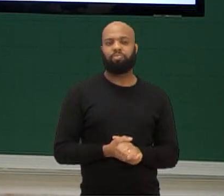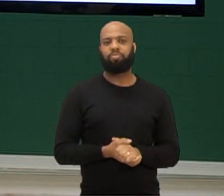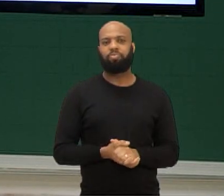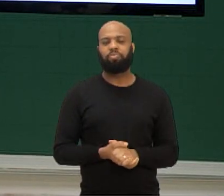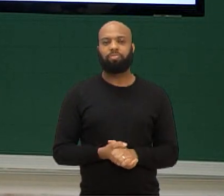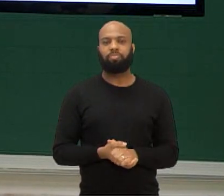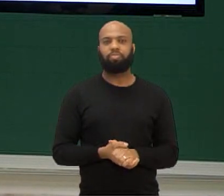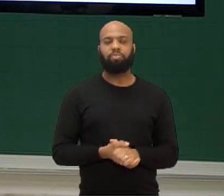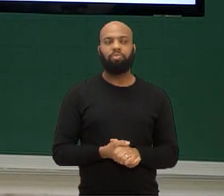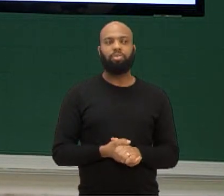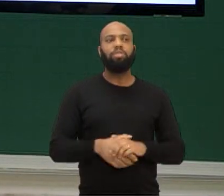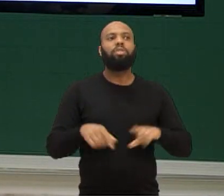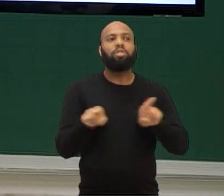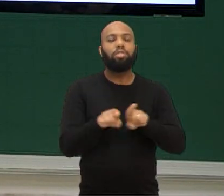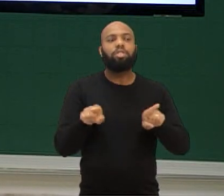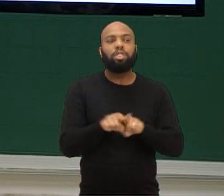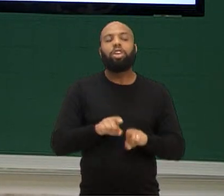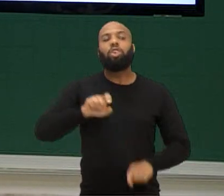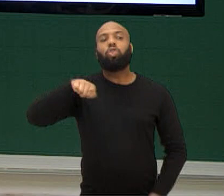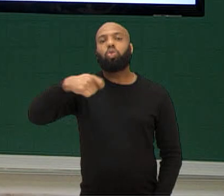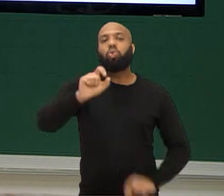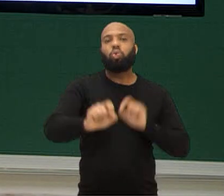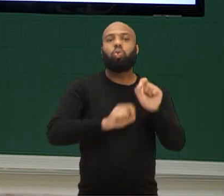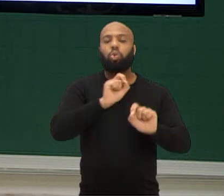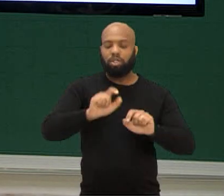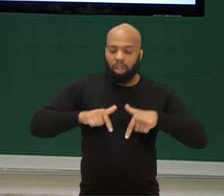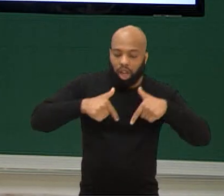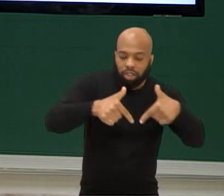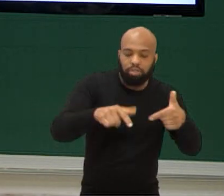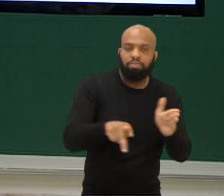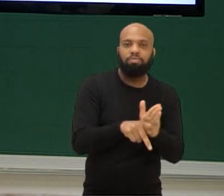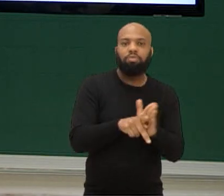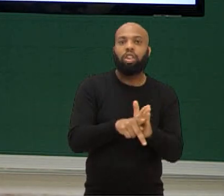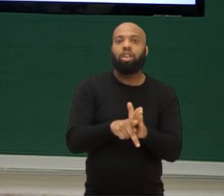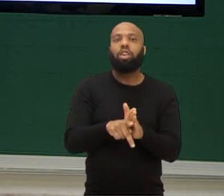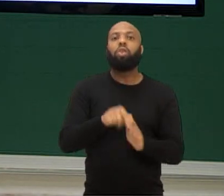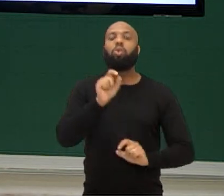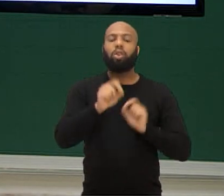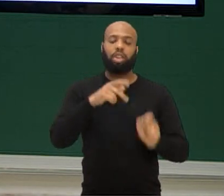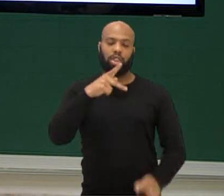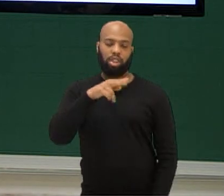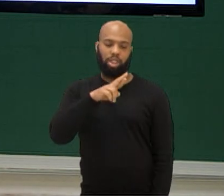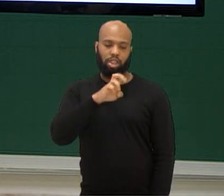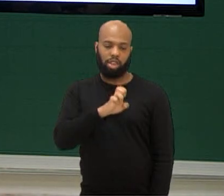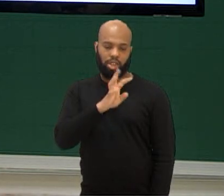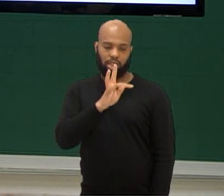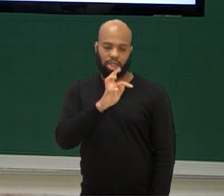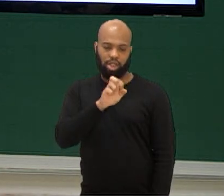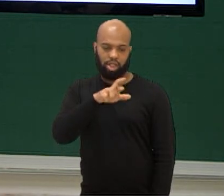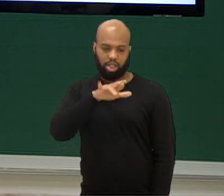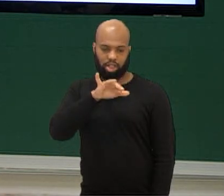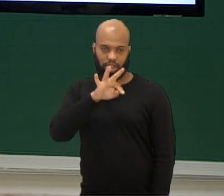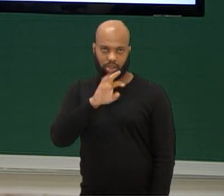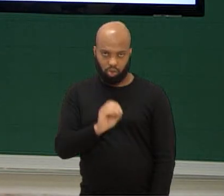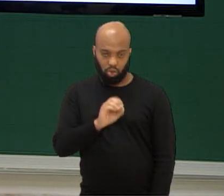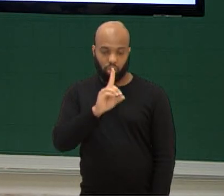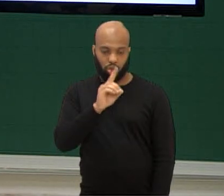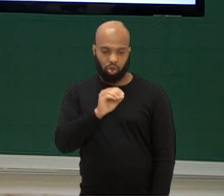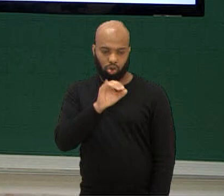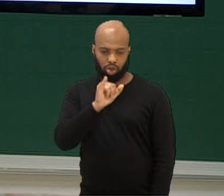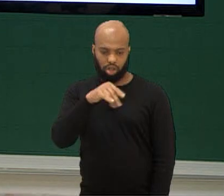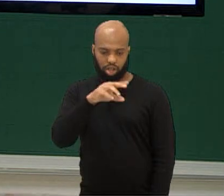mesma, né? E também sobre ações no pretérito de indicativo e também expressões que